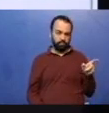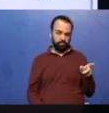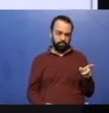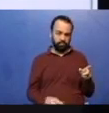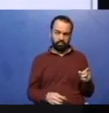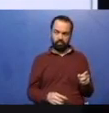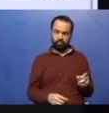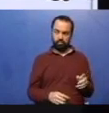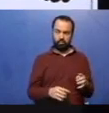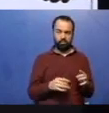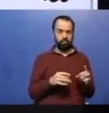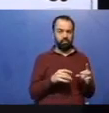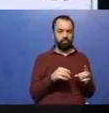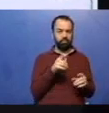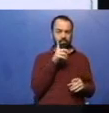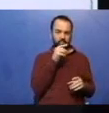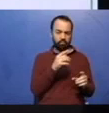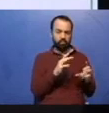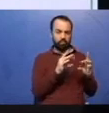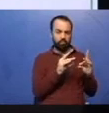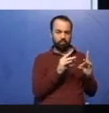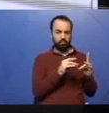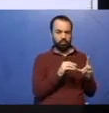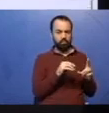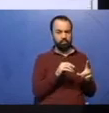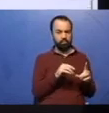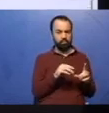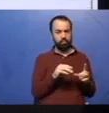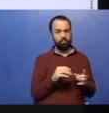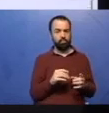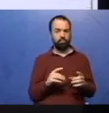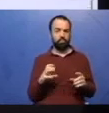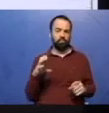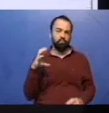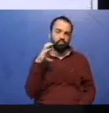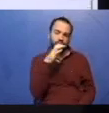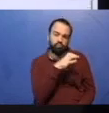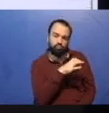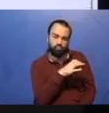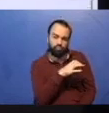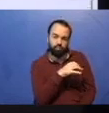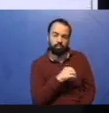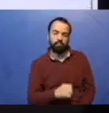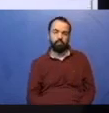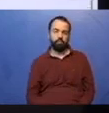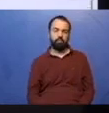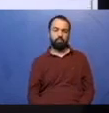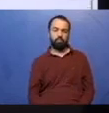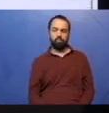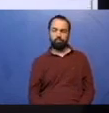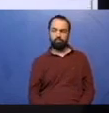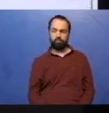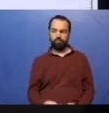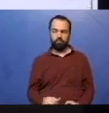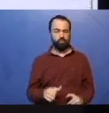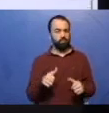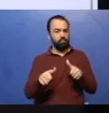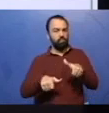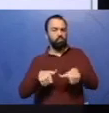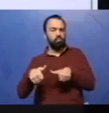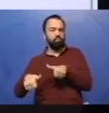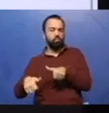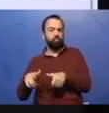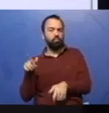água no estado líquido, quando ela ganha calor, tá? Ela passa para